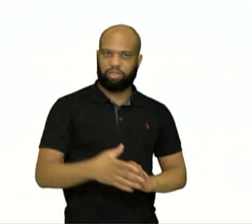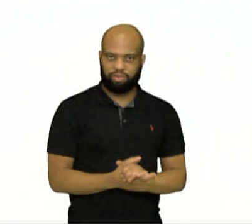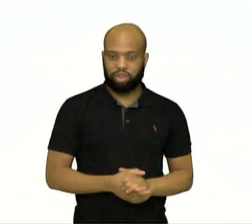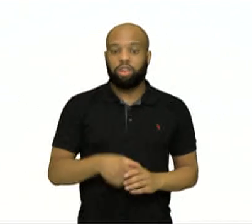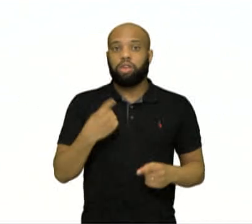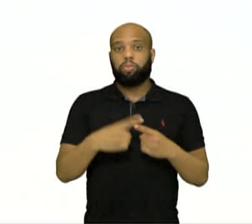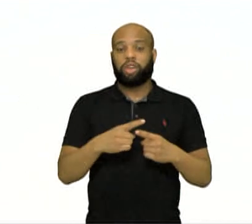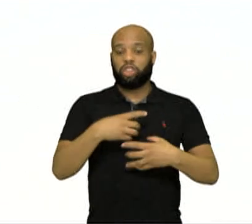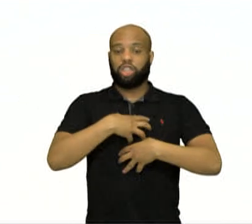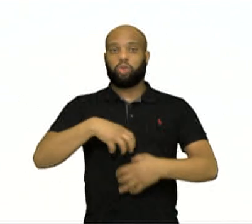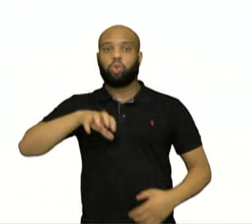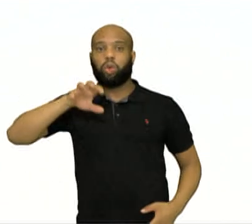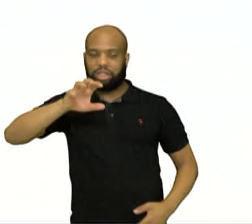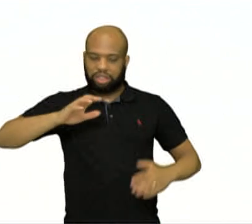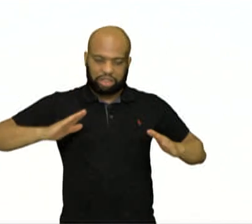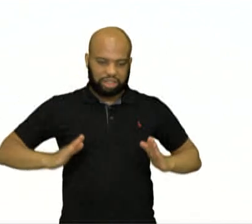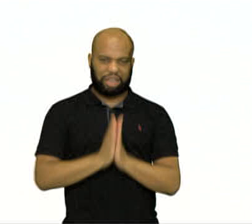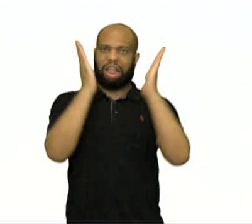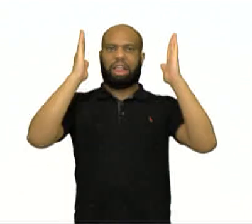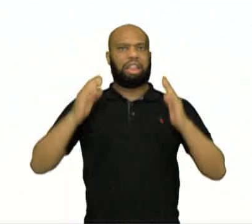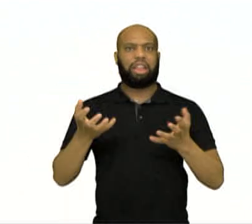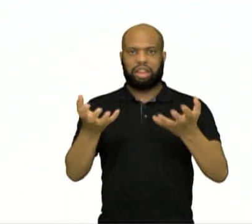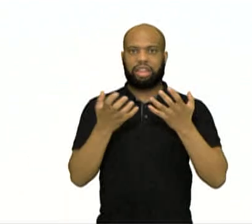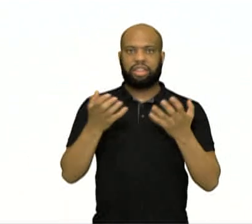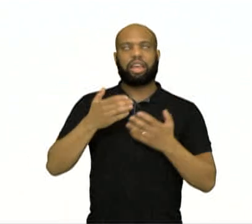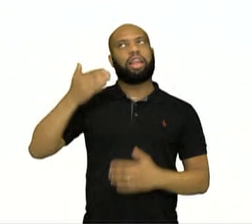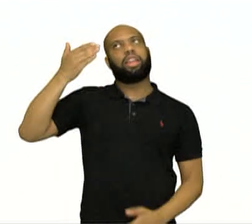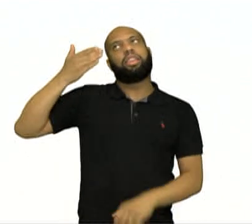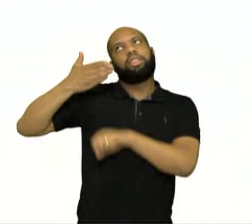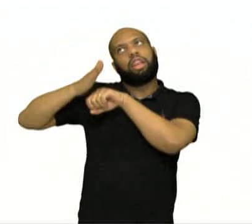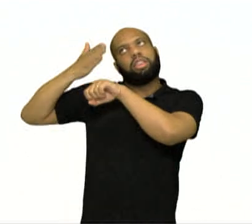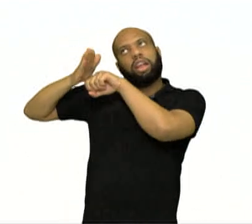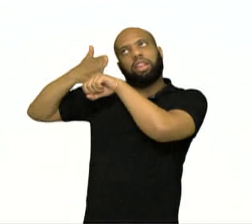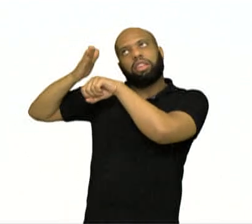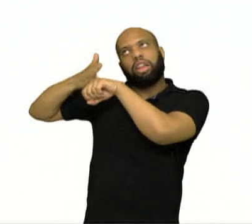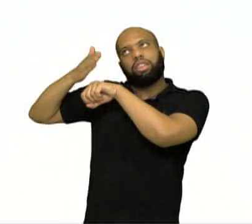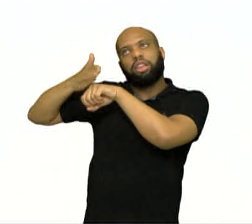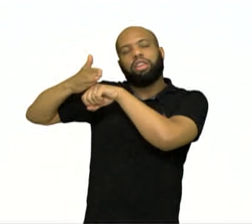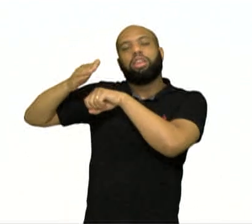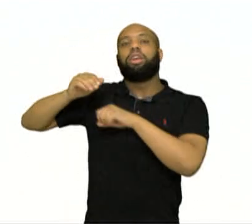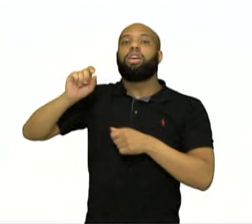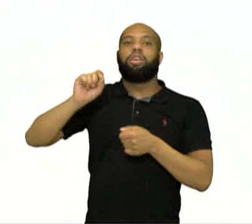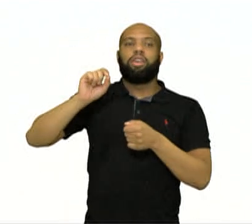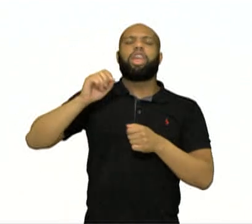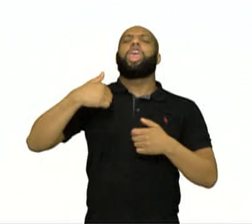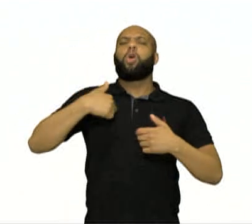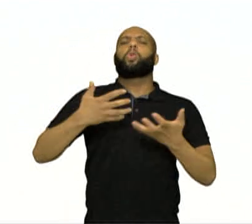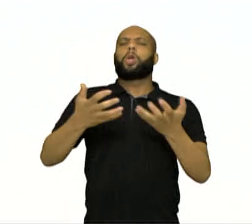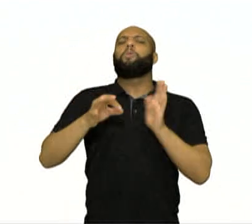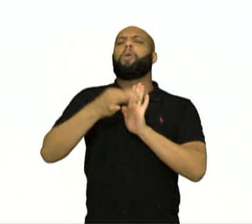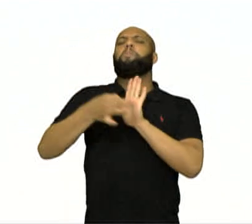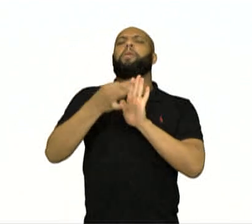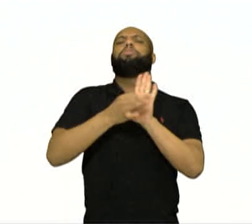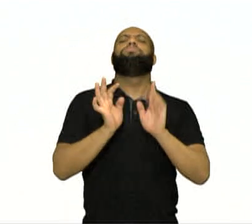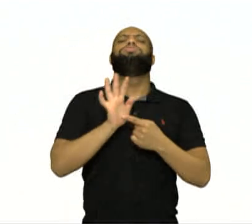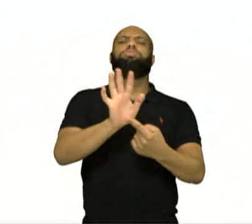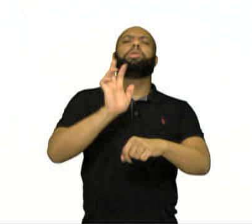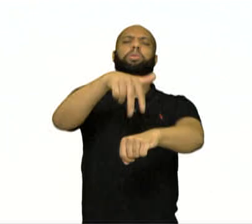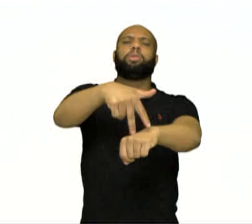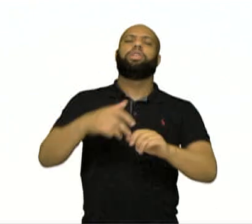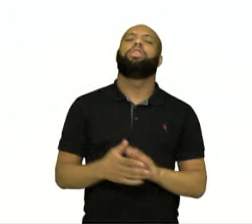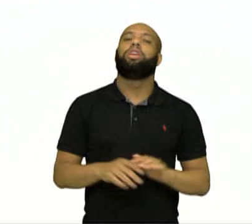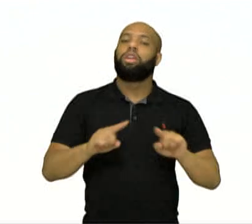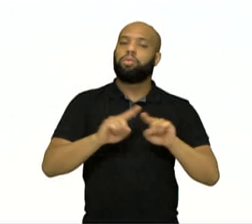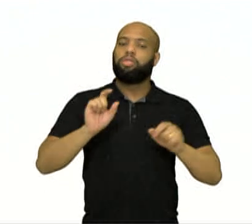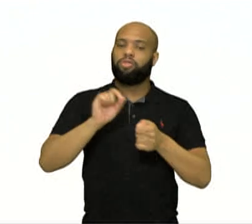conflito, temos a tendência de ensaiar mentalmente o que vamos dizer a seguir, para fazer valer os nossos argumentos. Mas isso